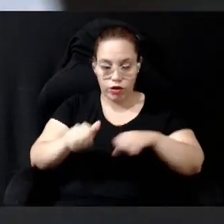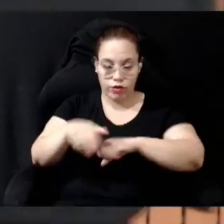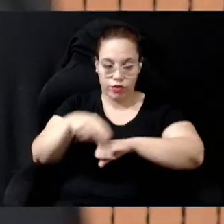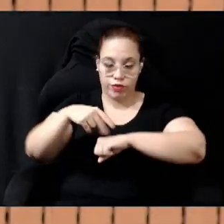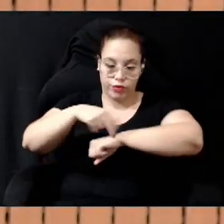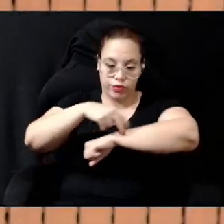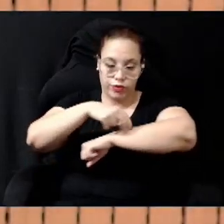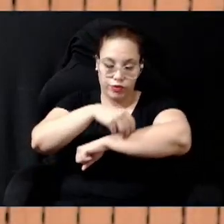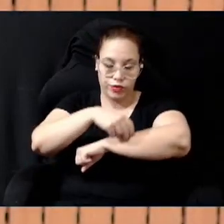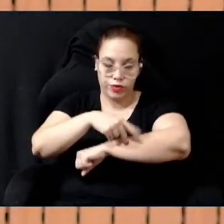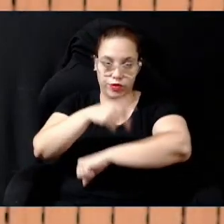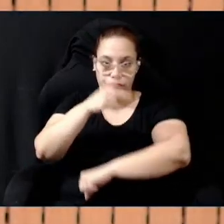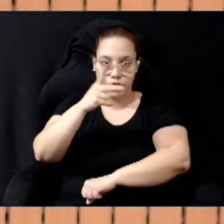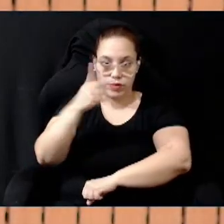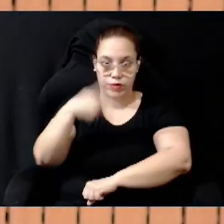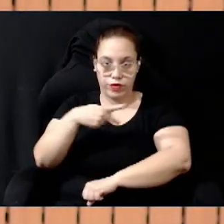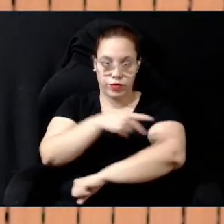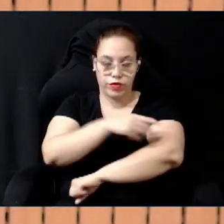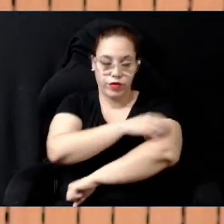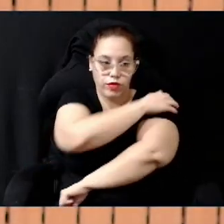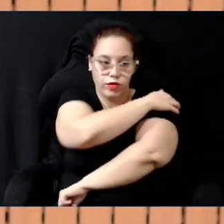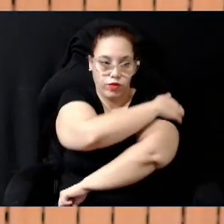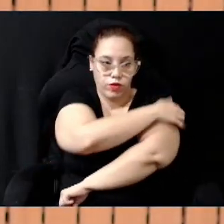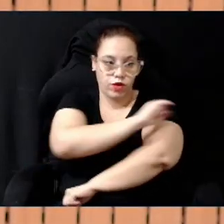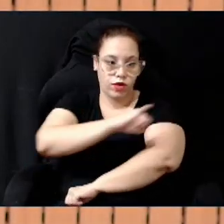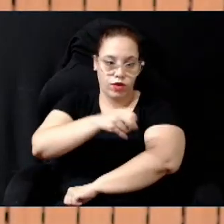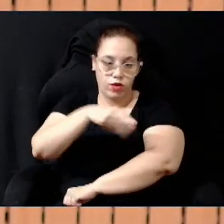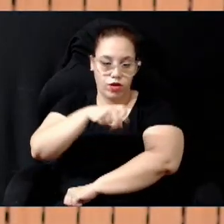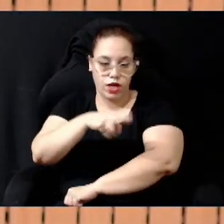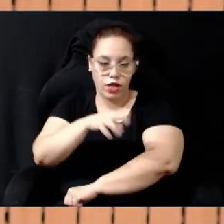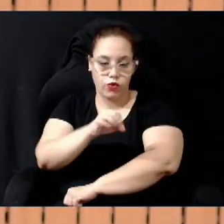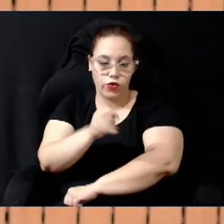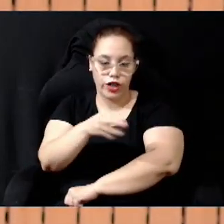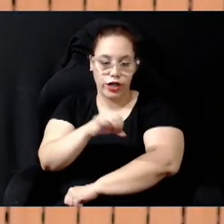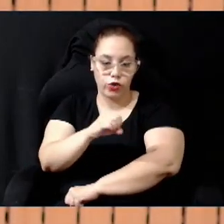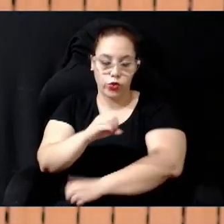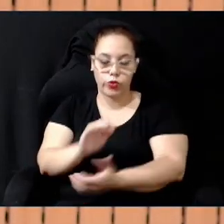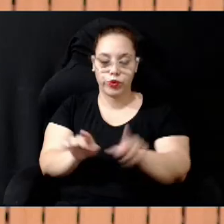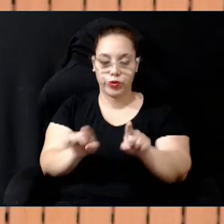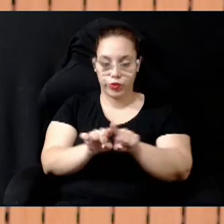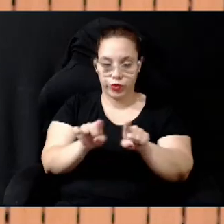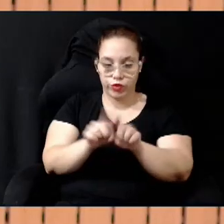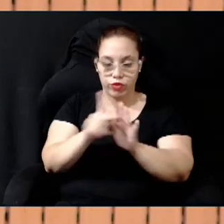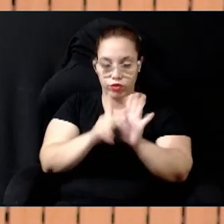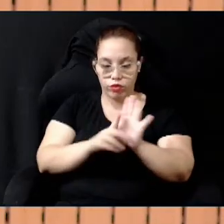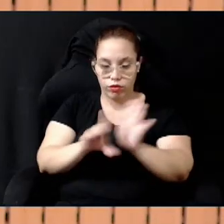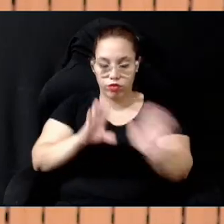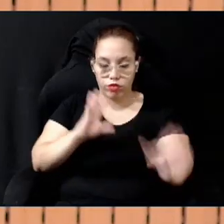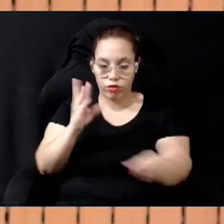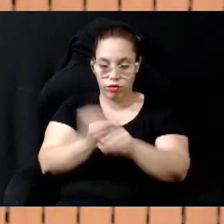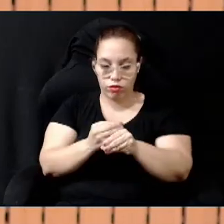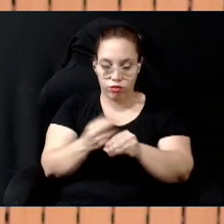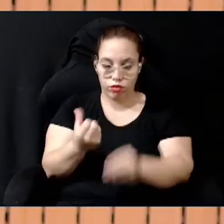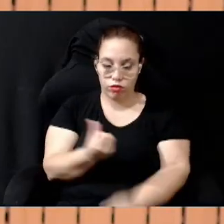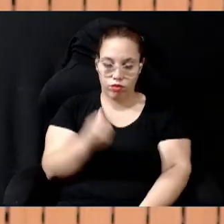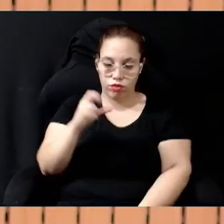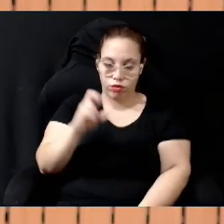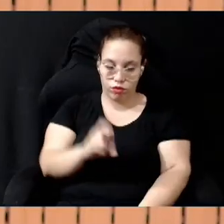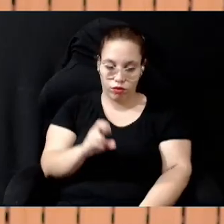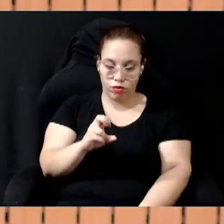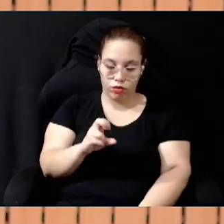da municipalidade do loteamento Jardim São Fernando. E também projeto de lei complementar